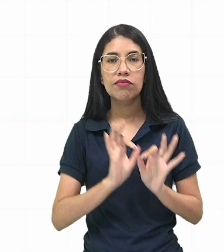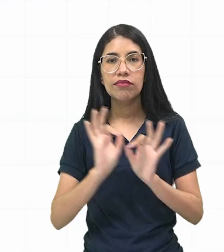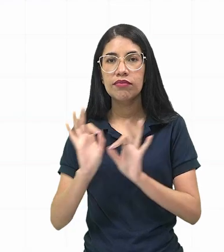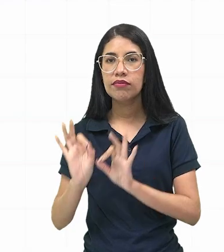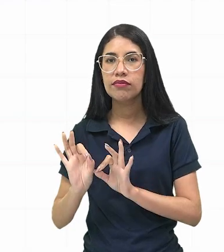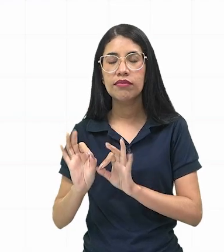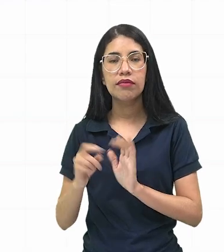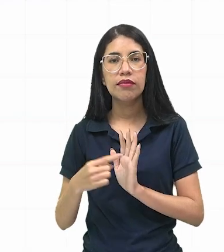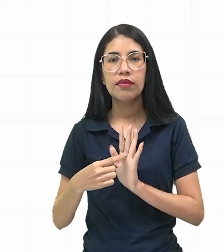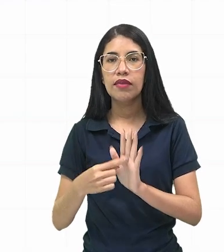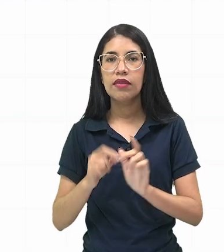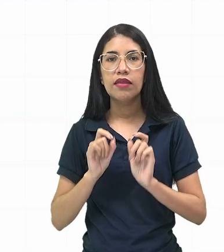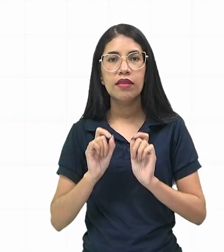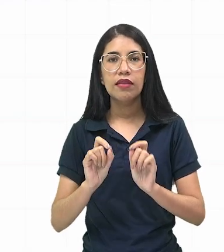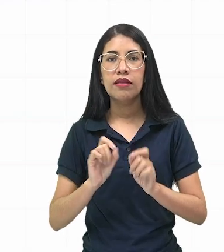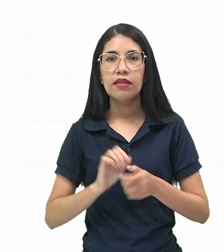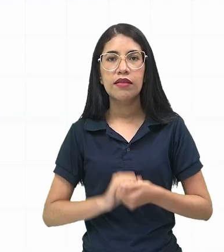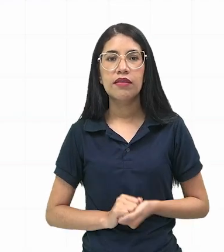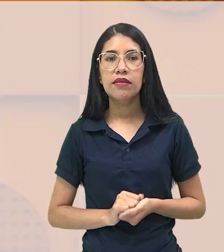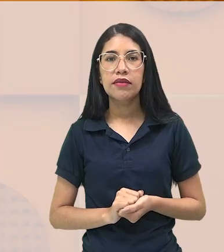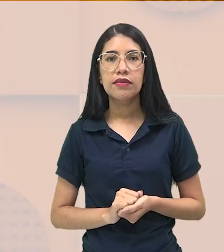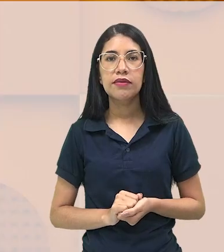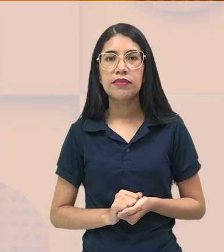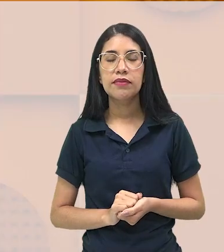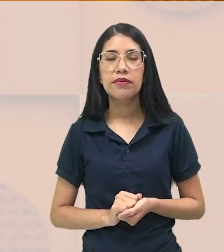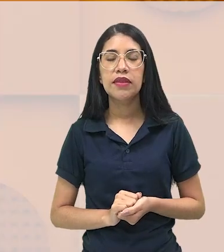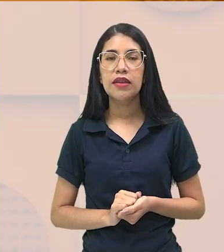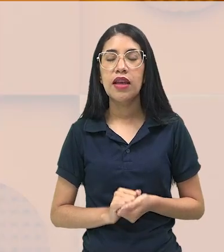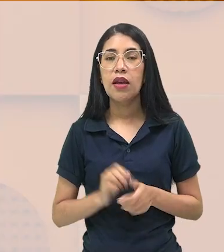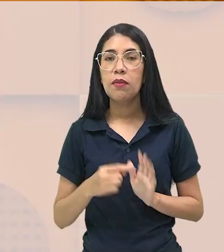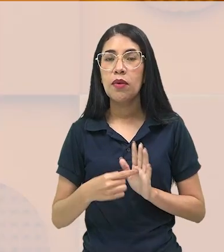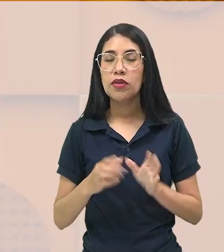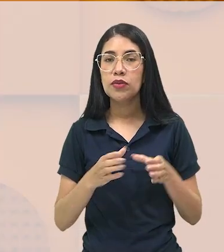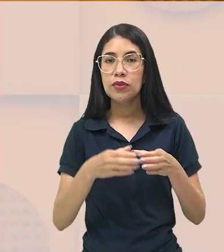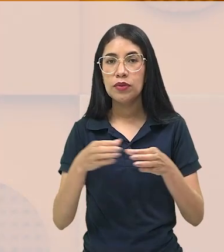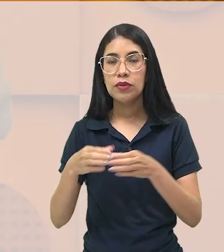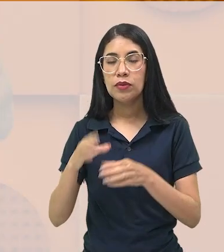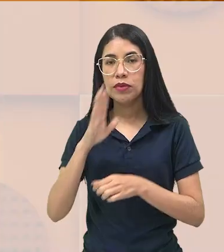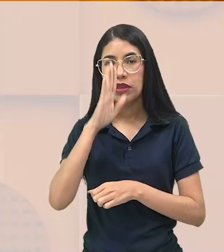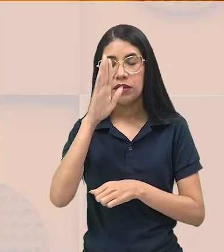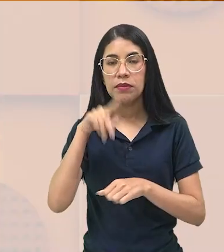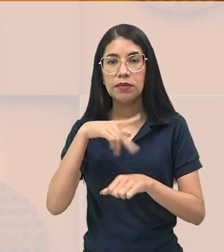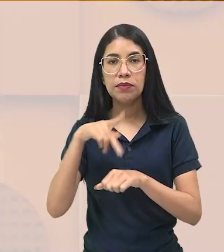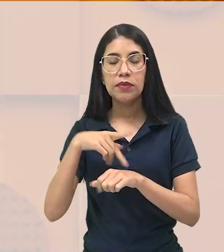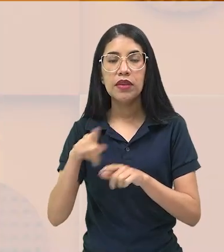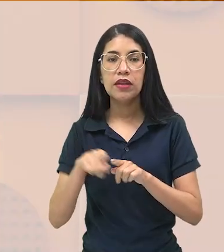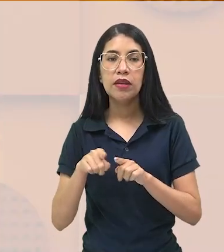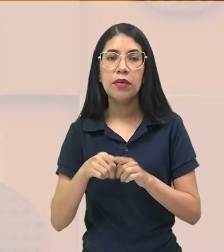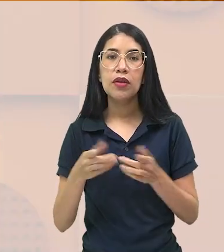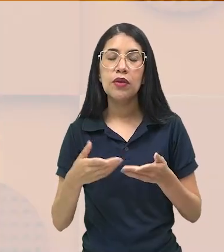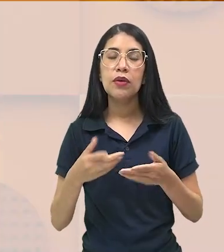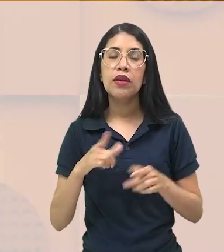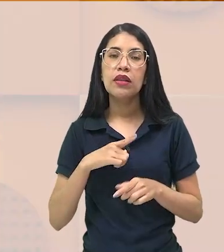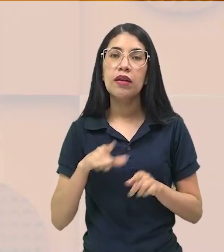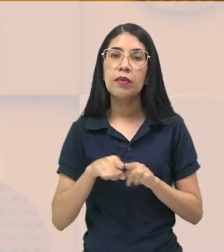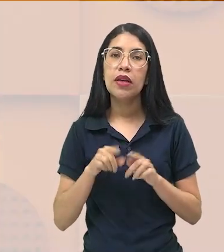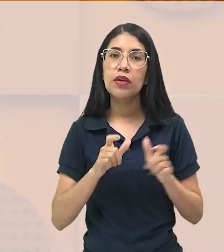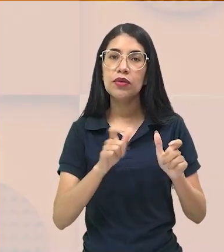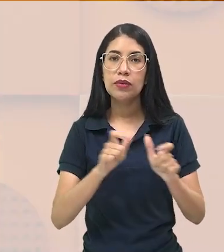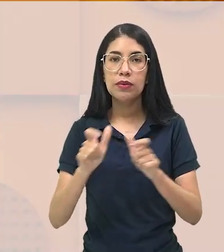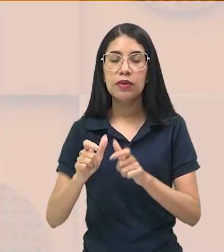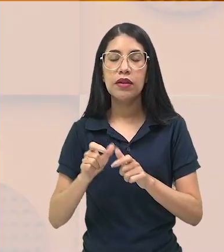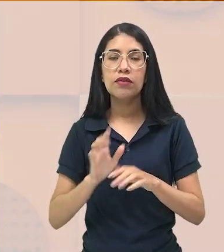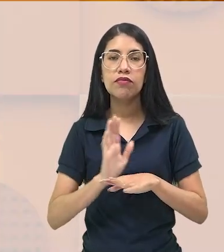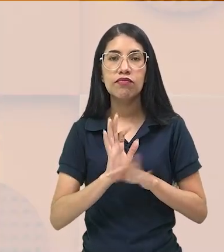mostra quais são ali os principais blocos econômicos que nós temos hoje no contexto global e a sua